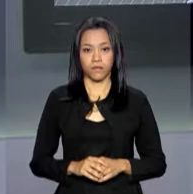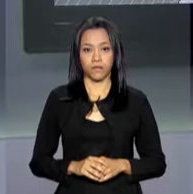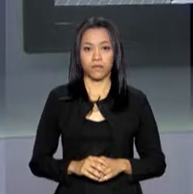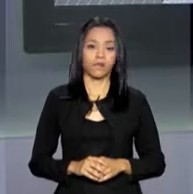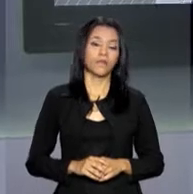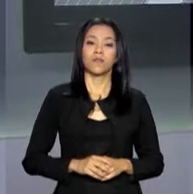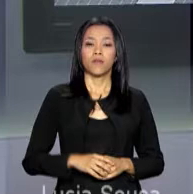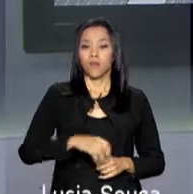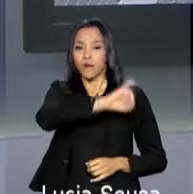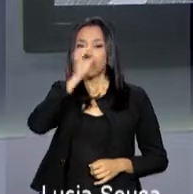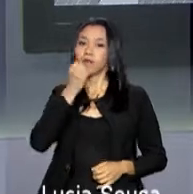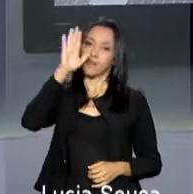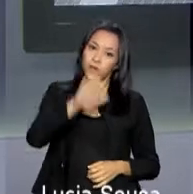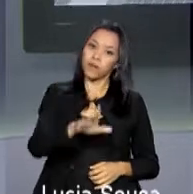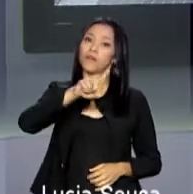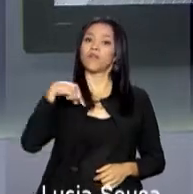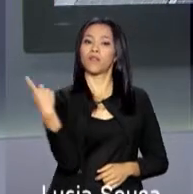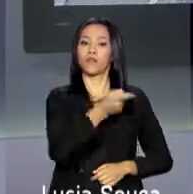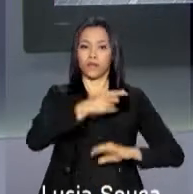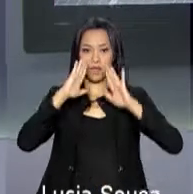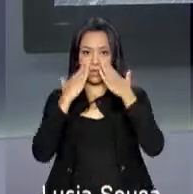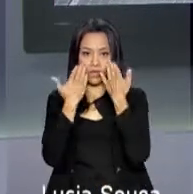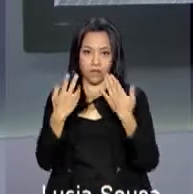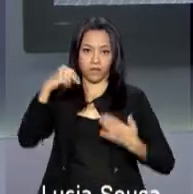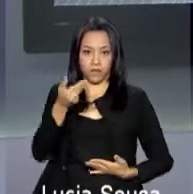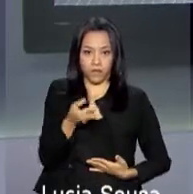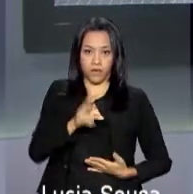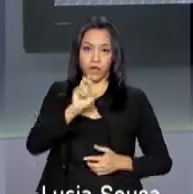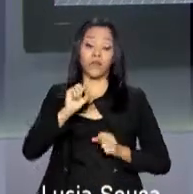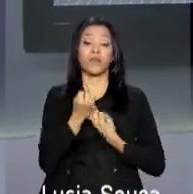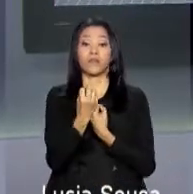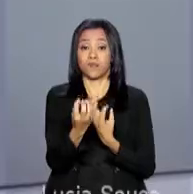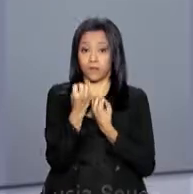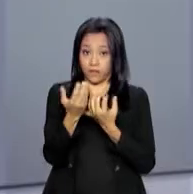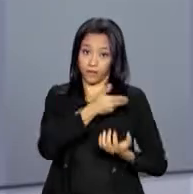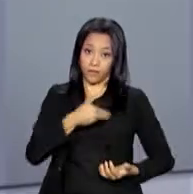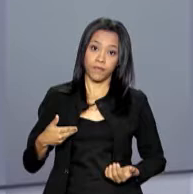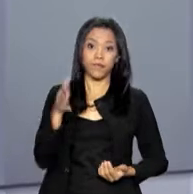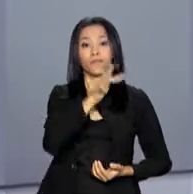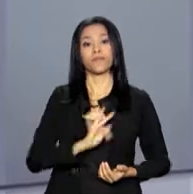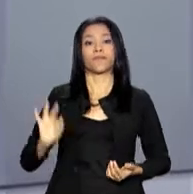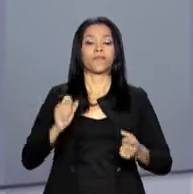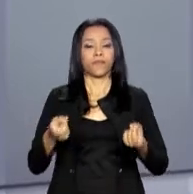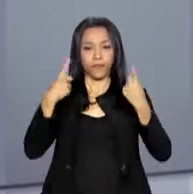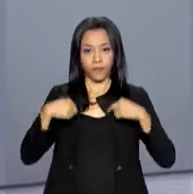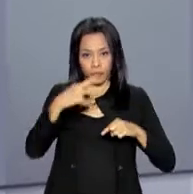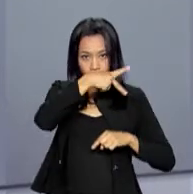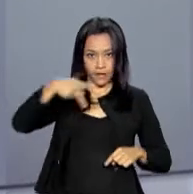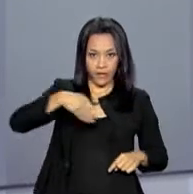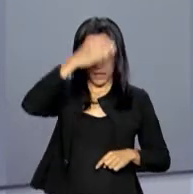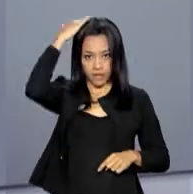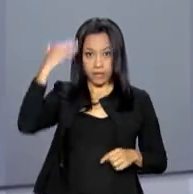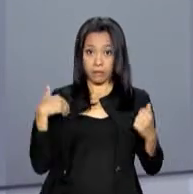olá boa tarde estamos de volta com o repórter nbr notícias do governo federal o presidente michel temer participou do